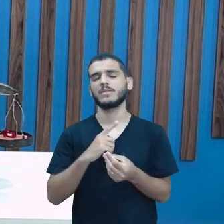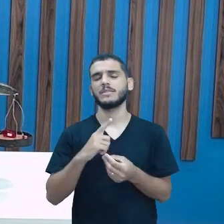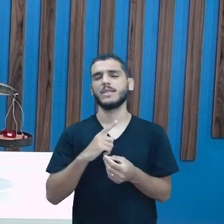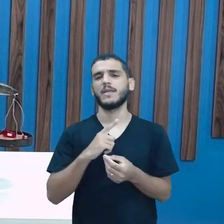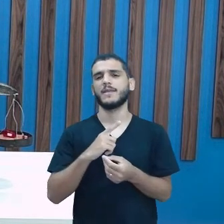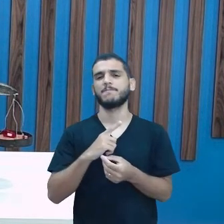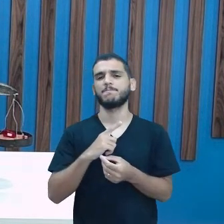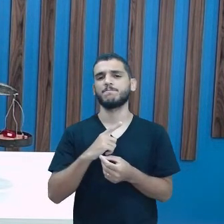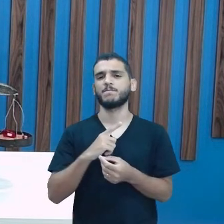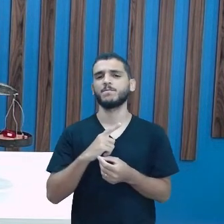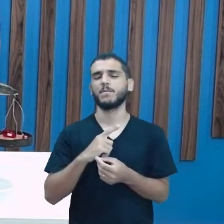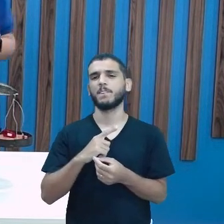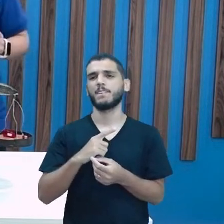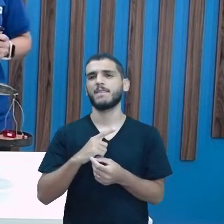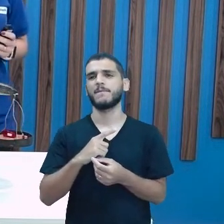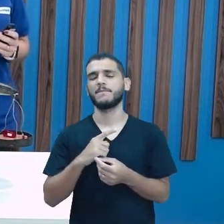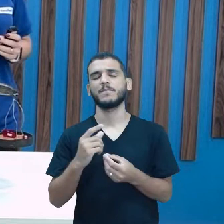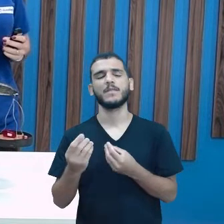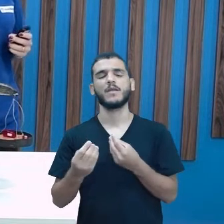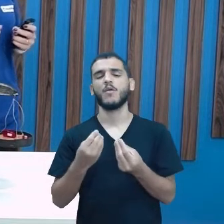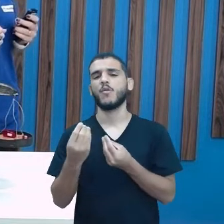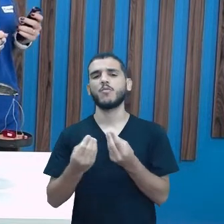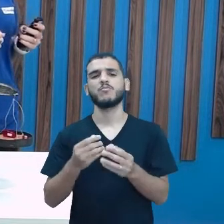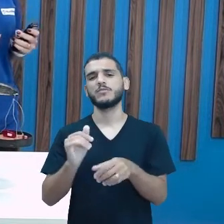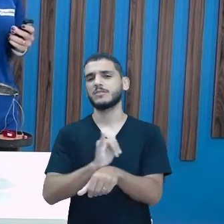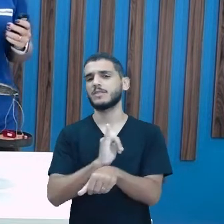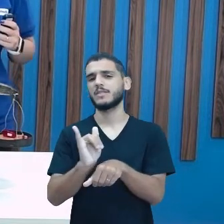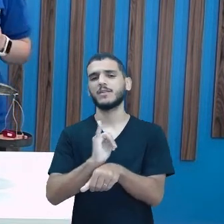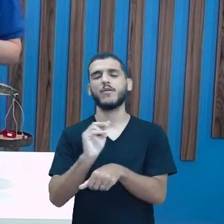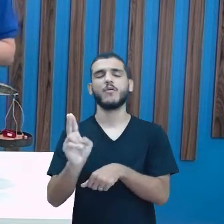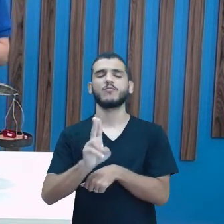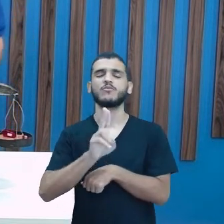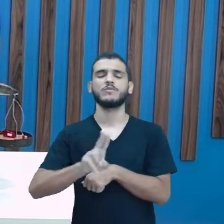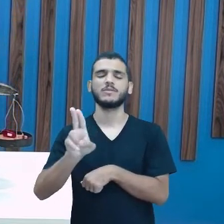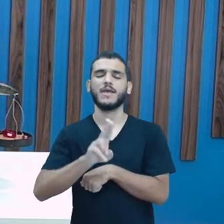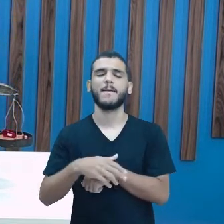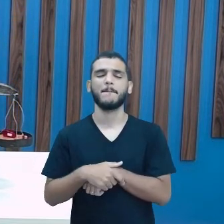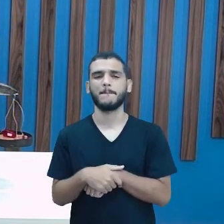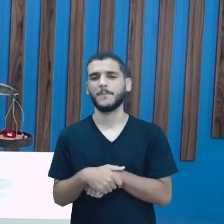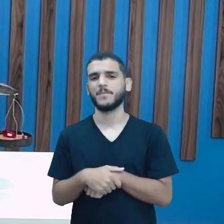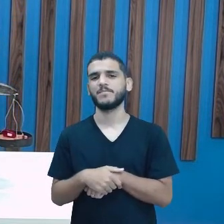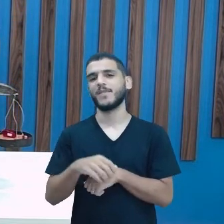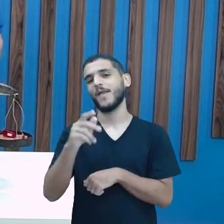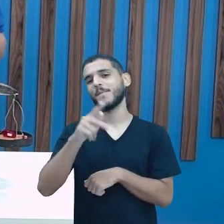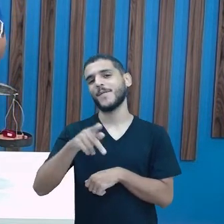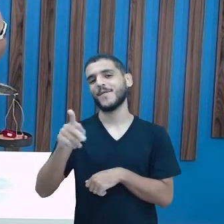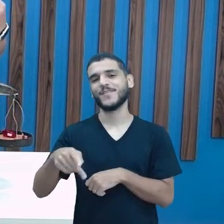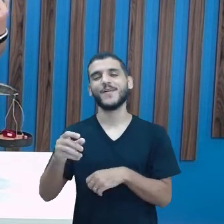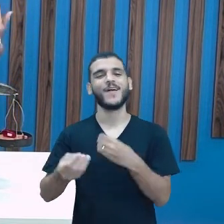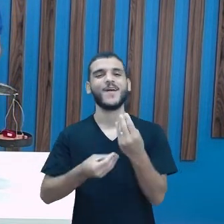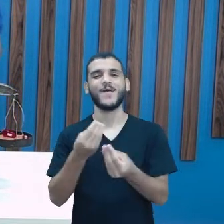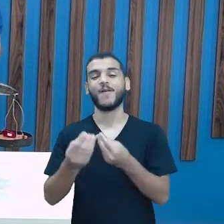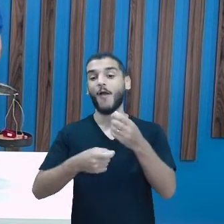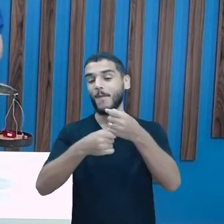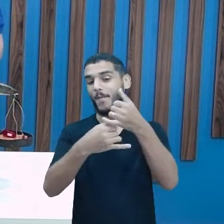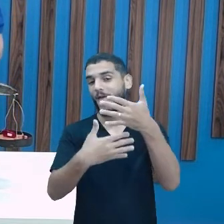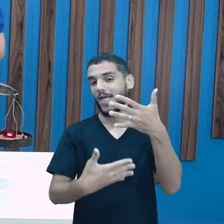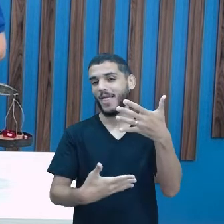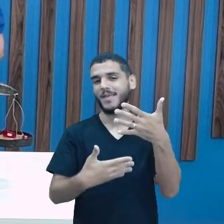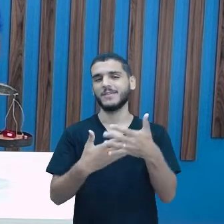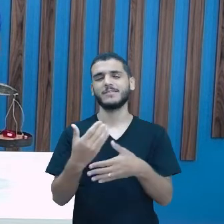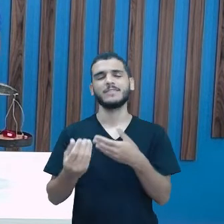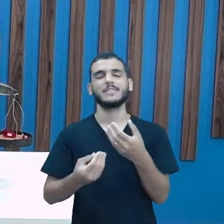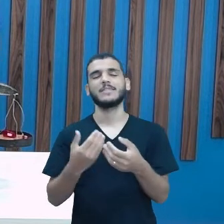Pensa aí um pouquinho. E aí, professora Sandra, como estamos aí na participação? Cadê nossos alunos que gostam bastante